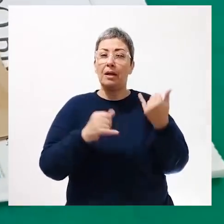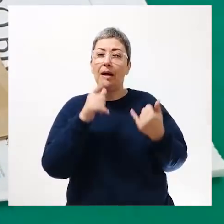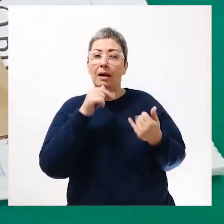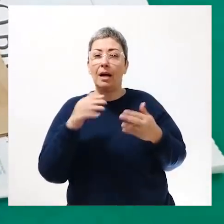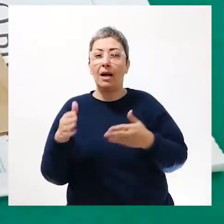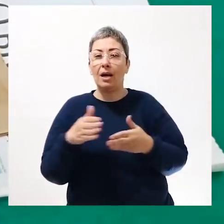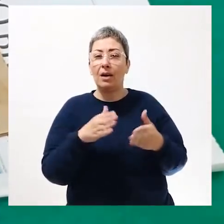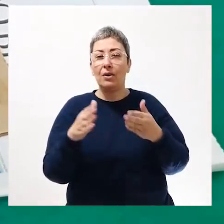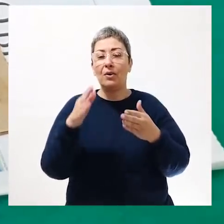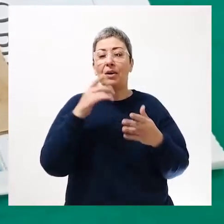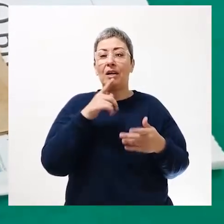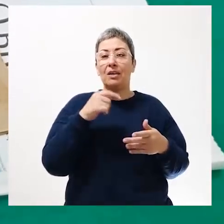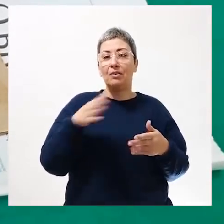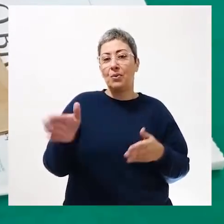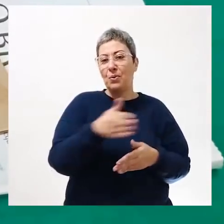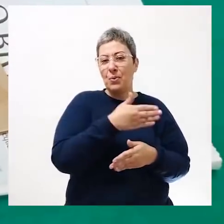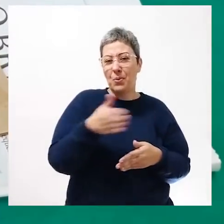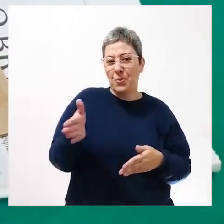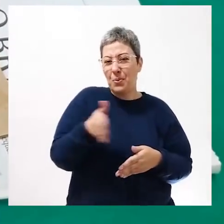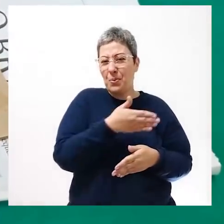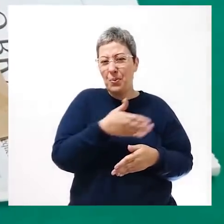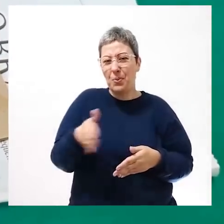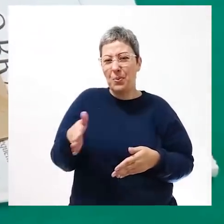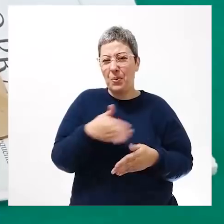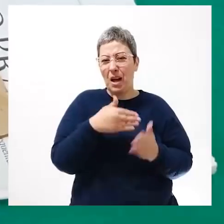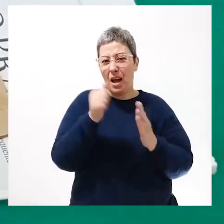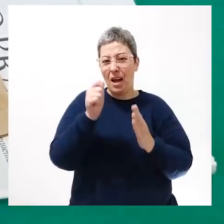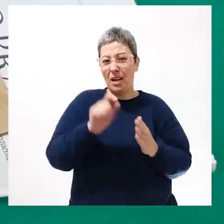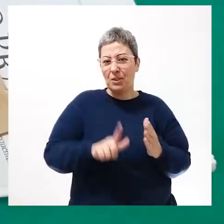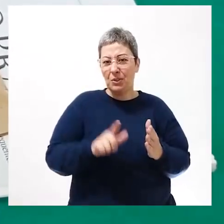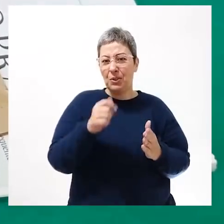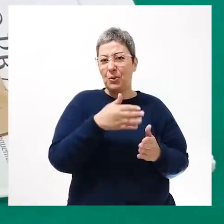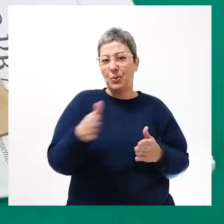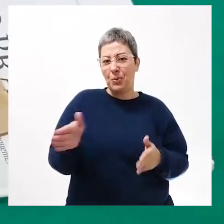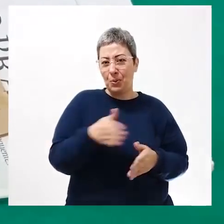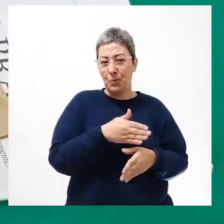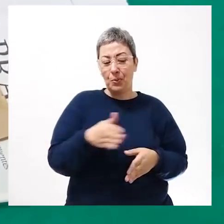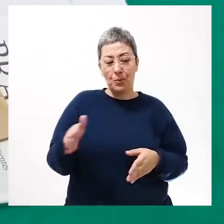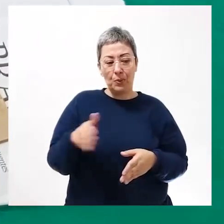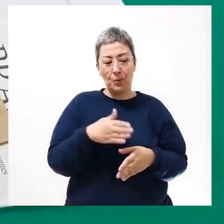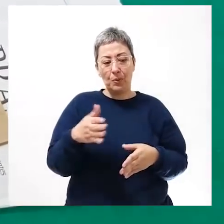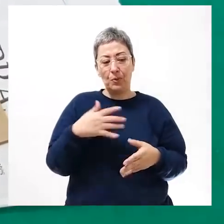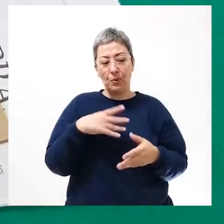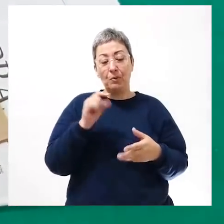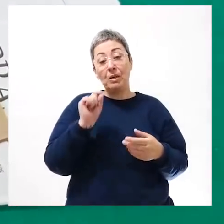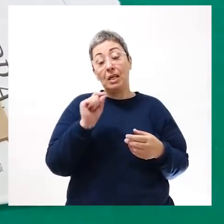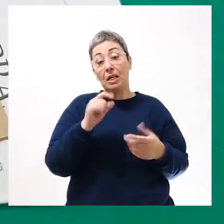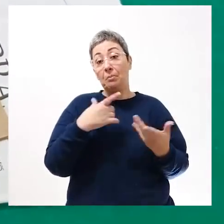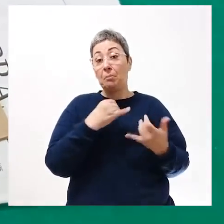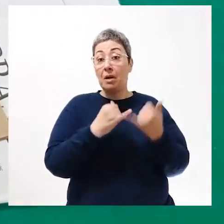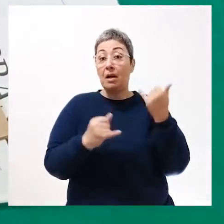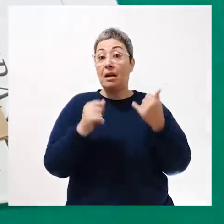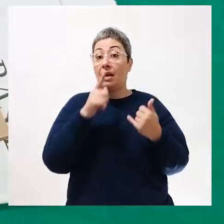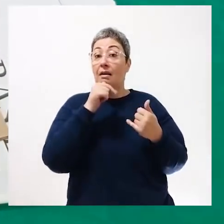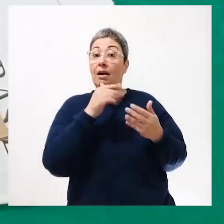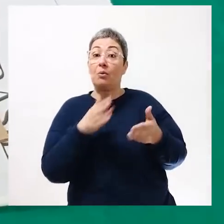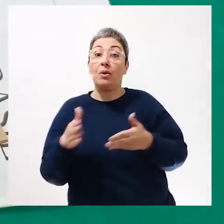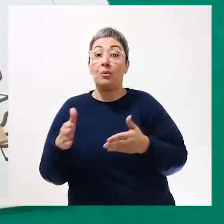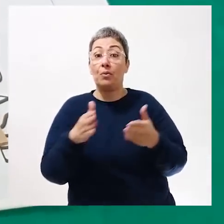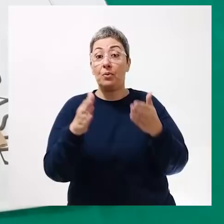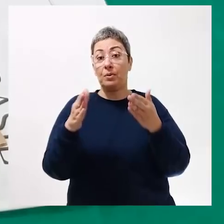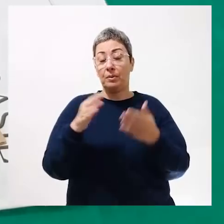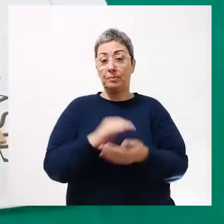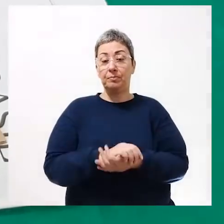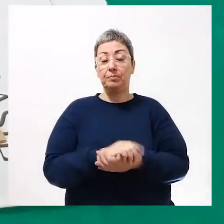rio. Então, eu vou pegar tinta, vou passar tinta. Tá? Eu quero fazer aqui como se fosse um rio,